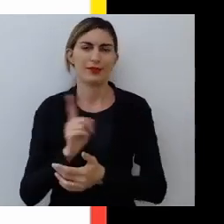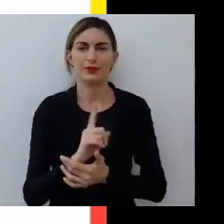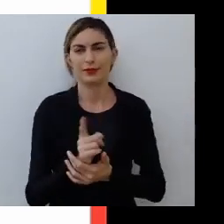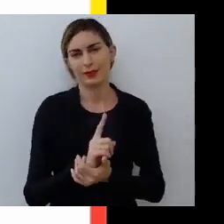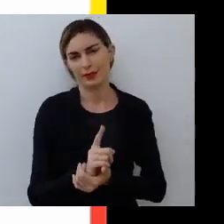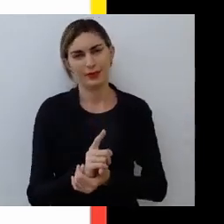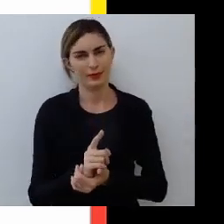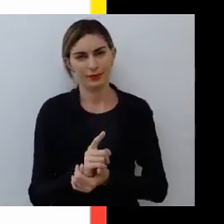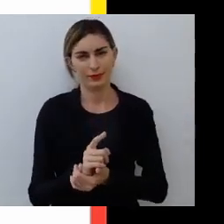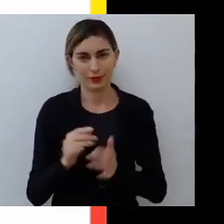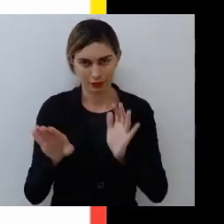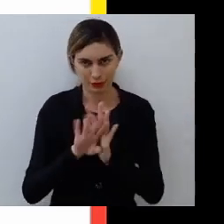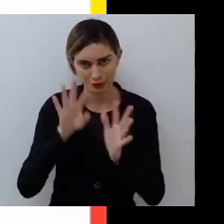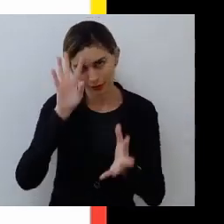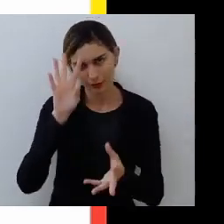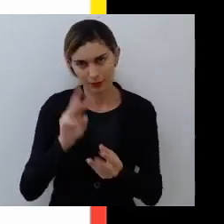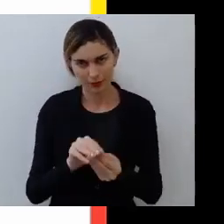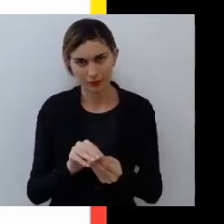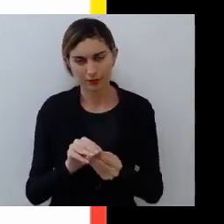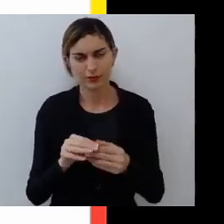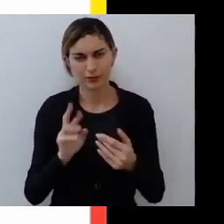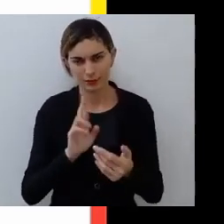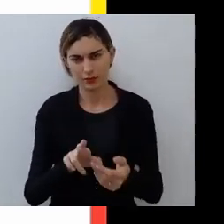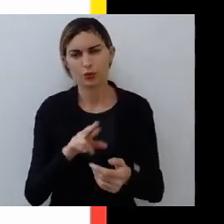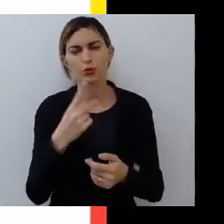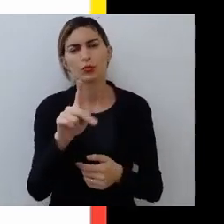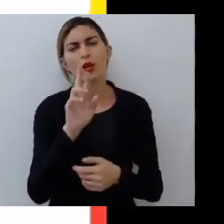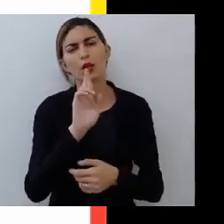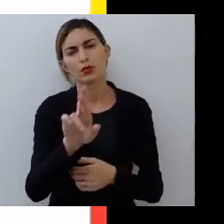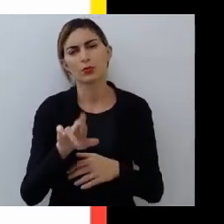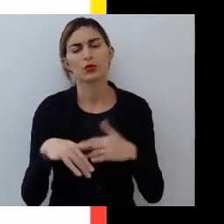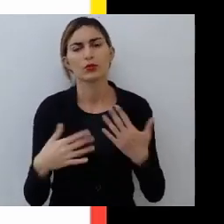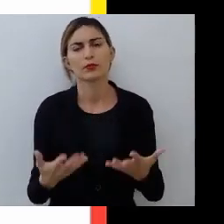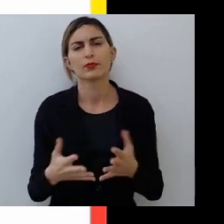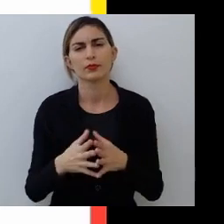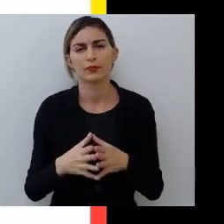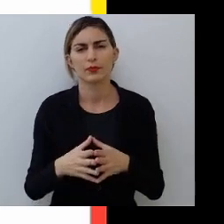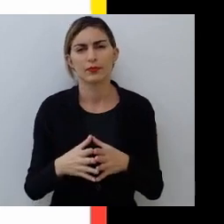E aí, chegou à conclusão? Qual foi a sua resposta?